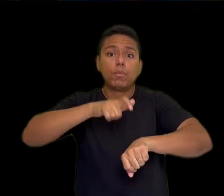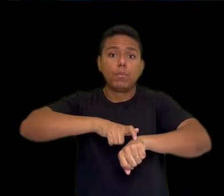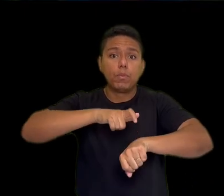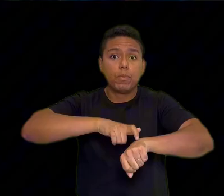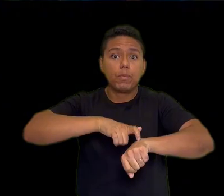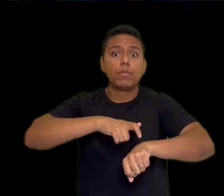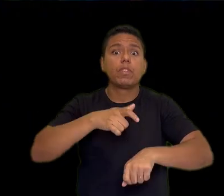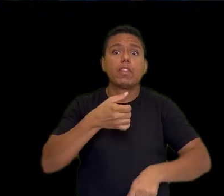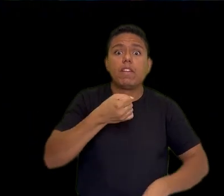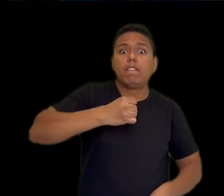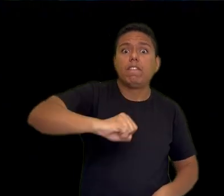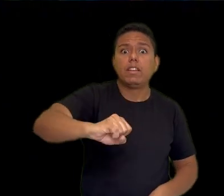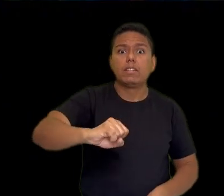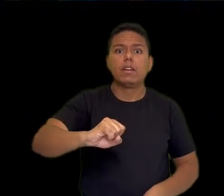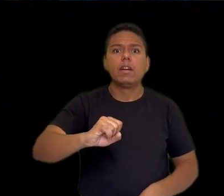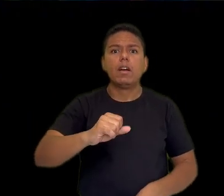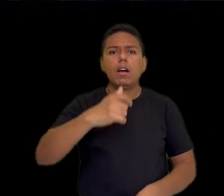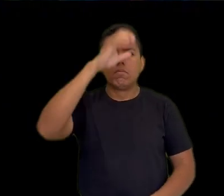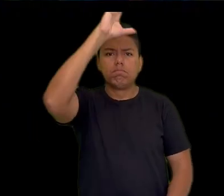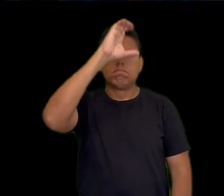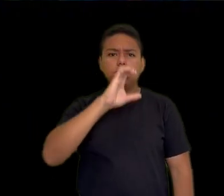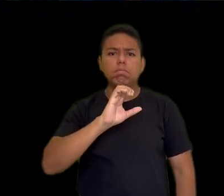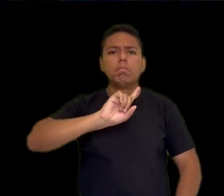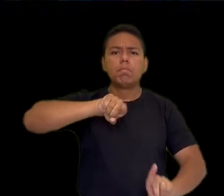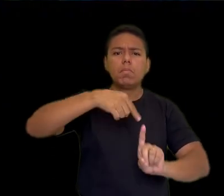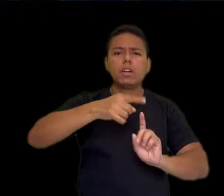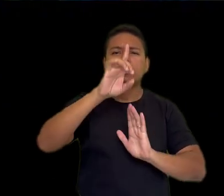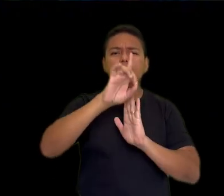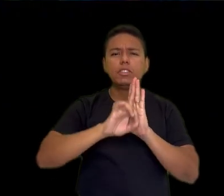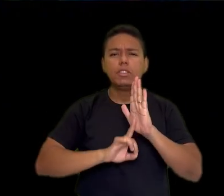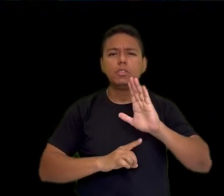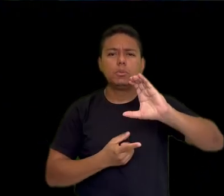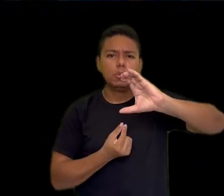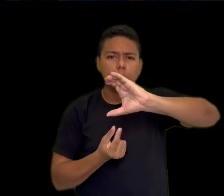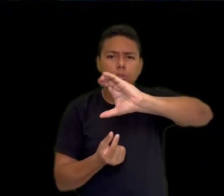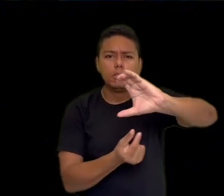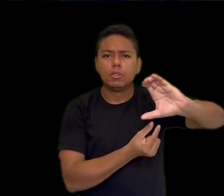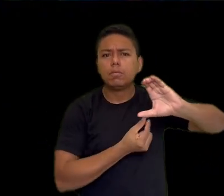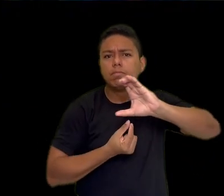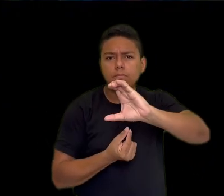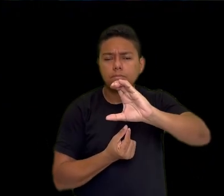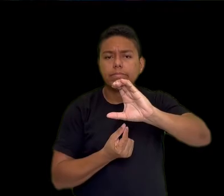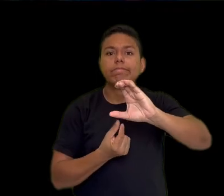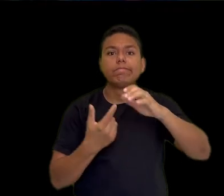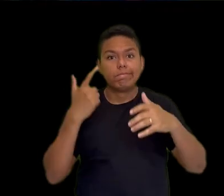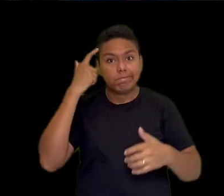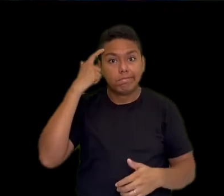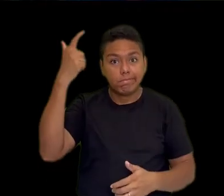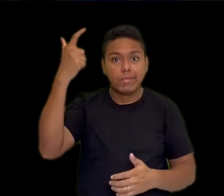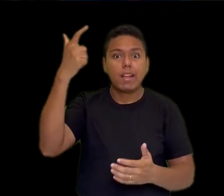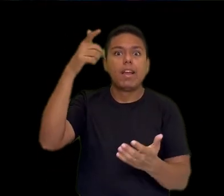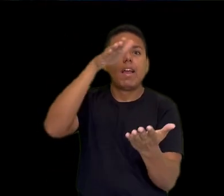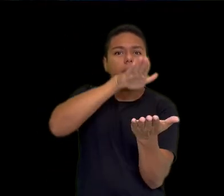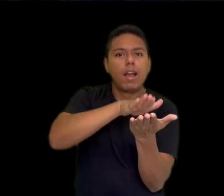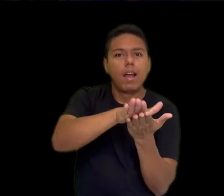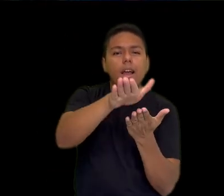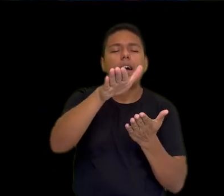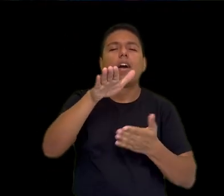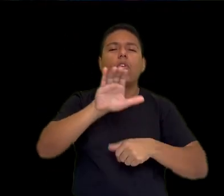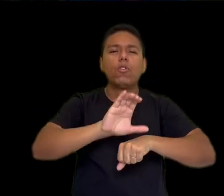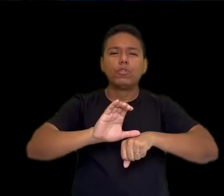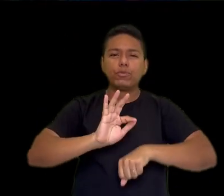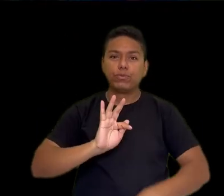momento também de defesa da cidadania e do direito do consumidor, isso após a publicação da